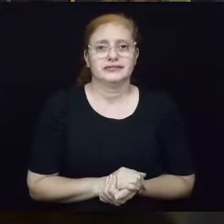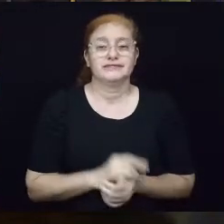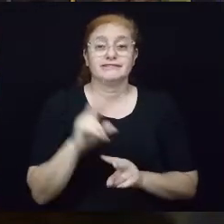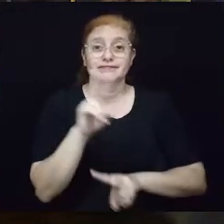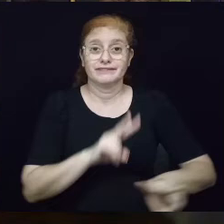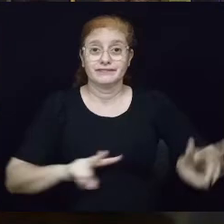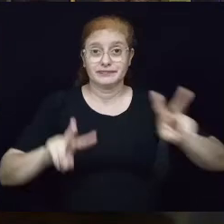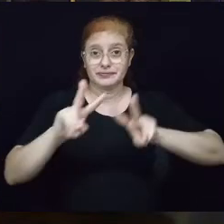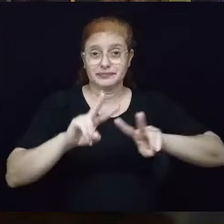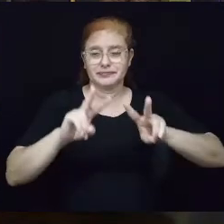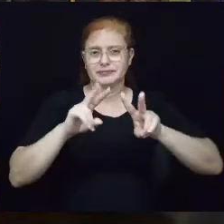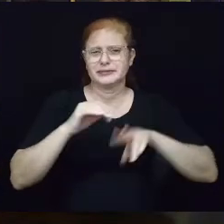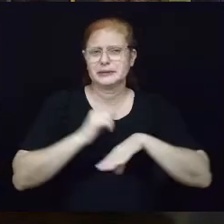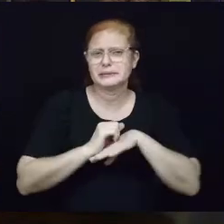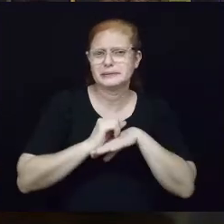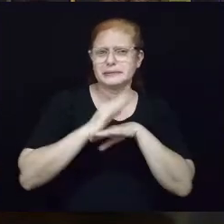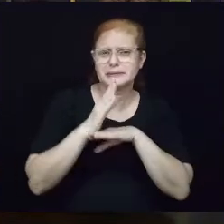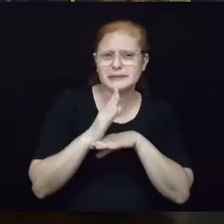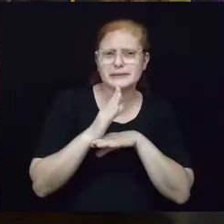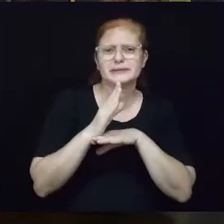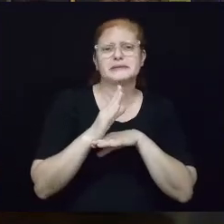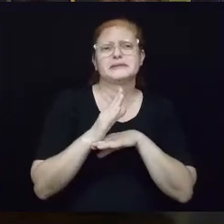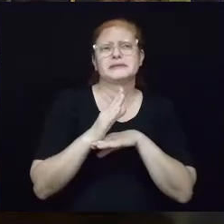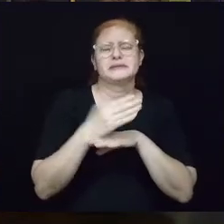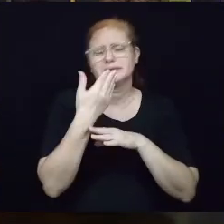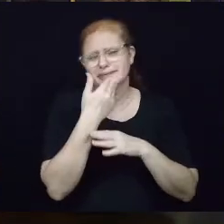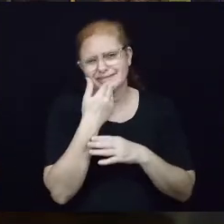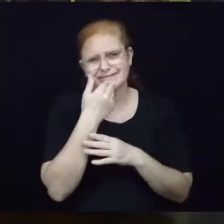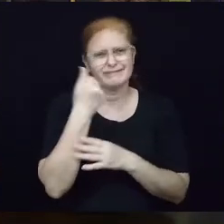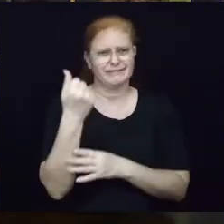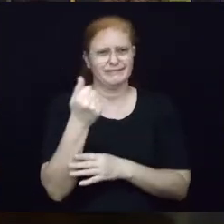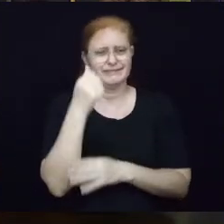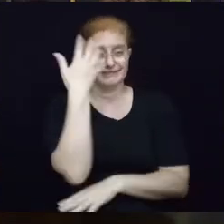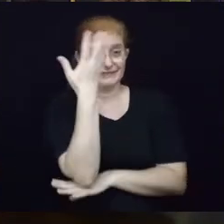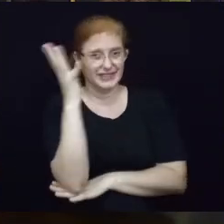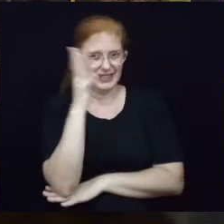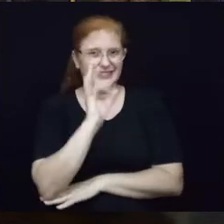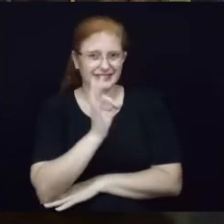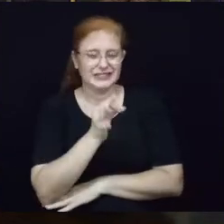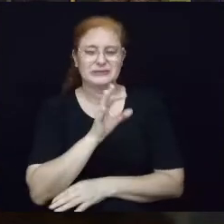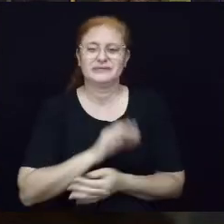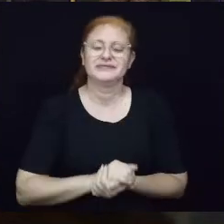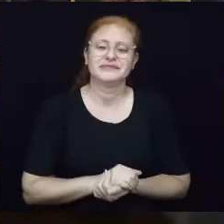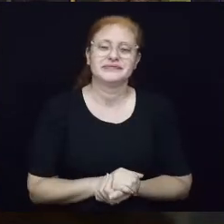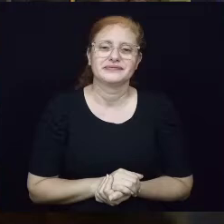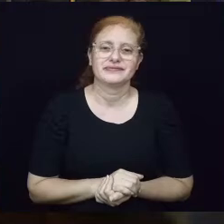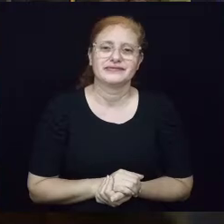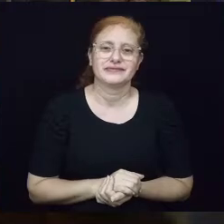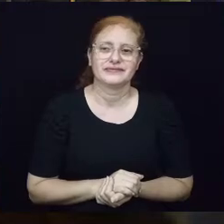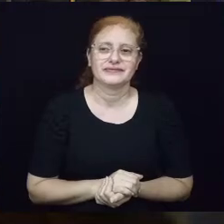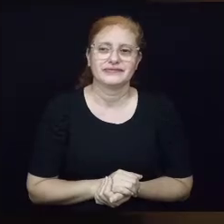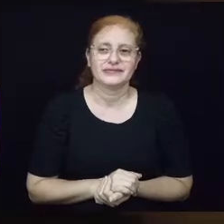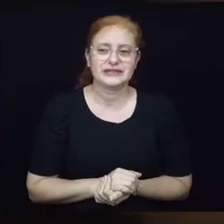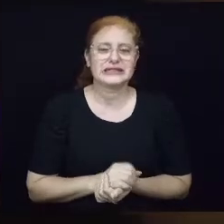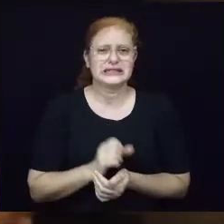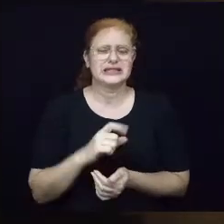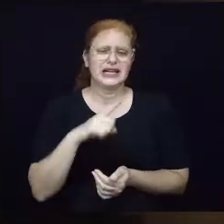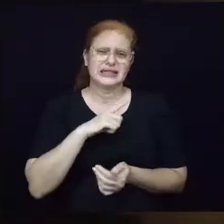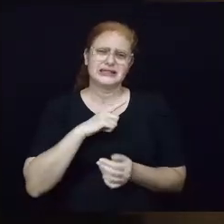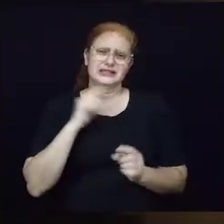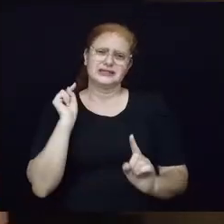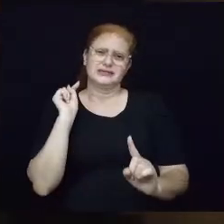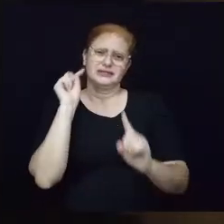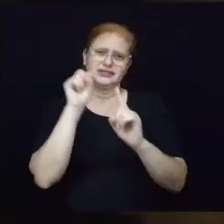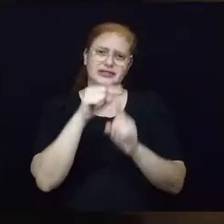essa visão mais de lado da árvore. Eu acho que isso, né, Mauro? Uhum. Tem um sentido, assim,